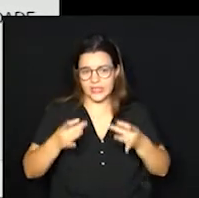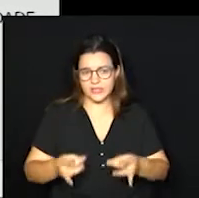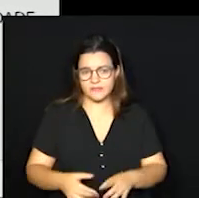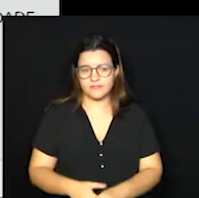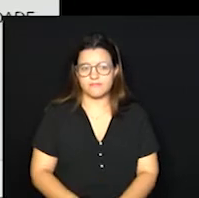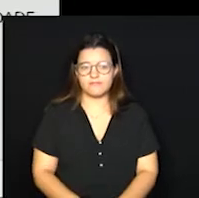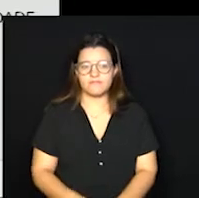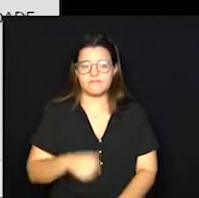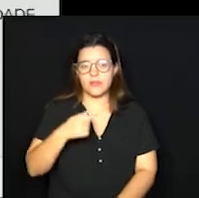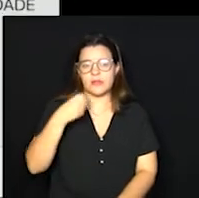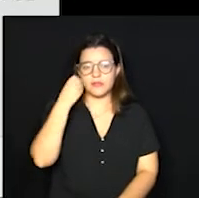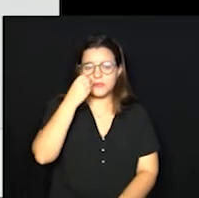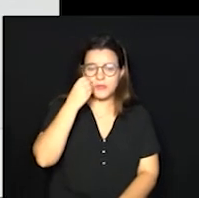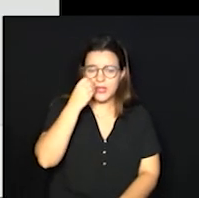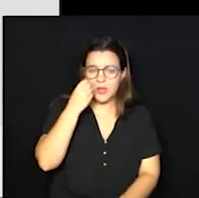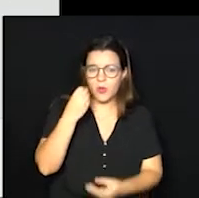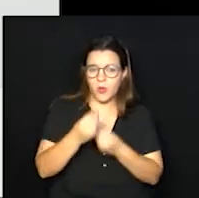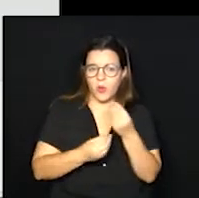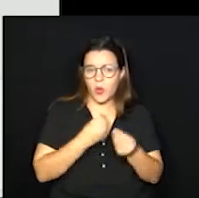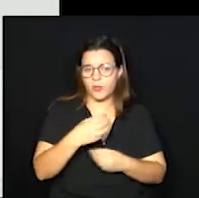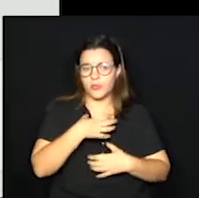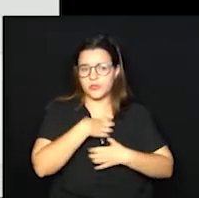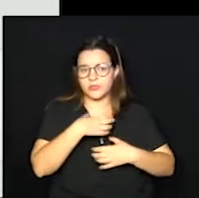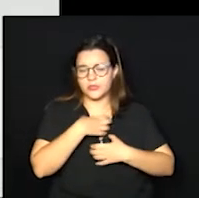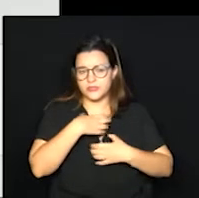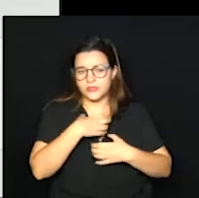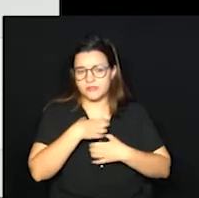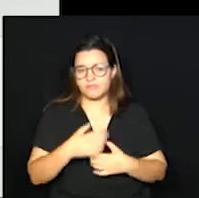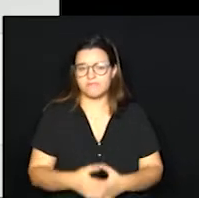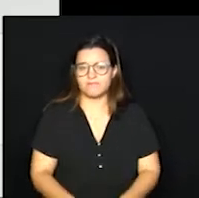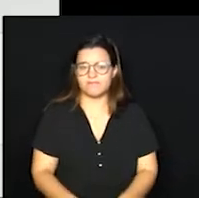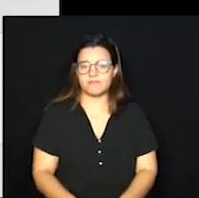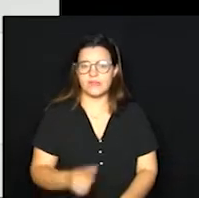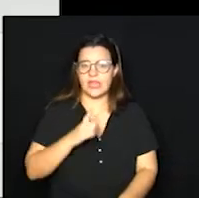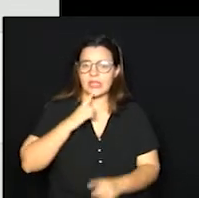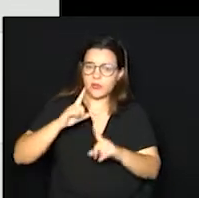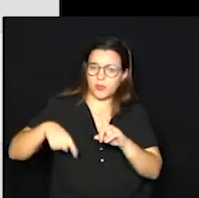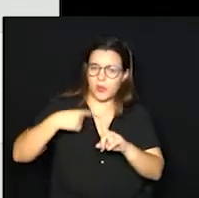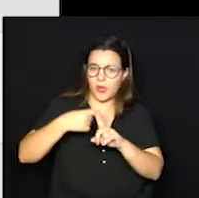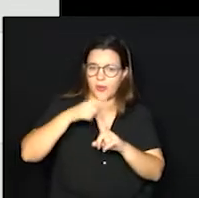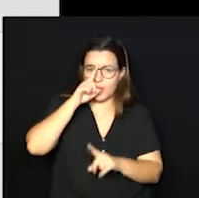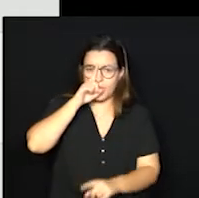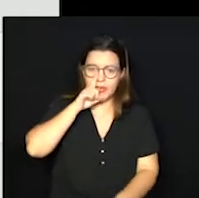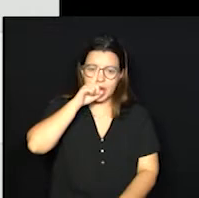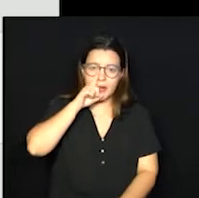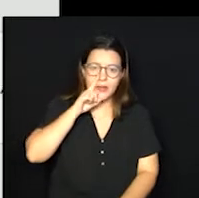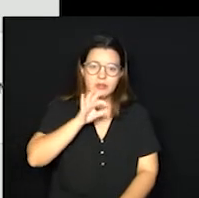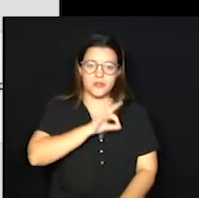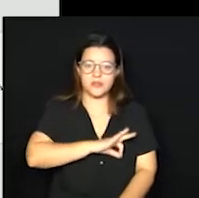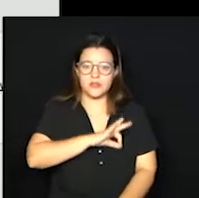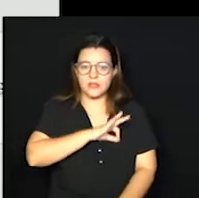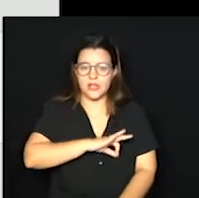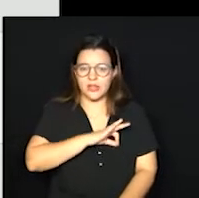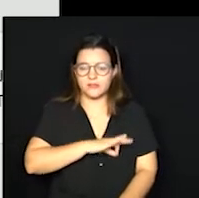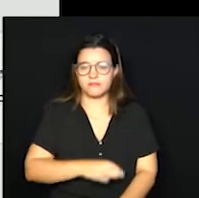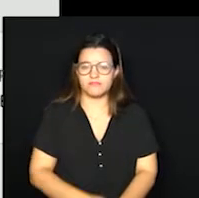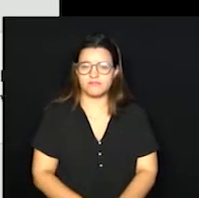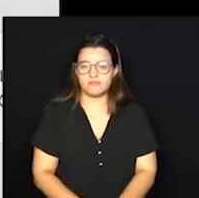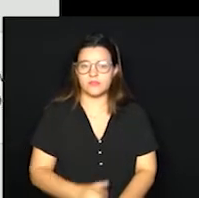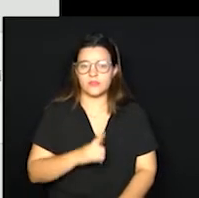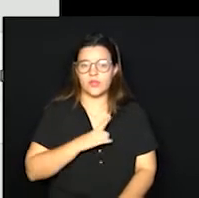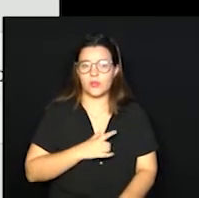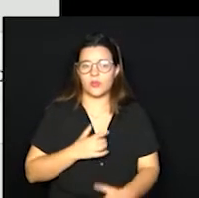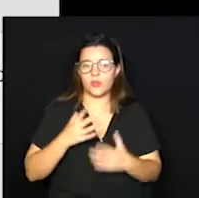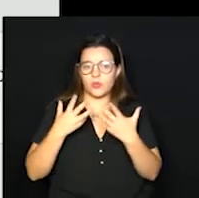tem que ter experiência, o que vai fazer. Tem o adicional de periculosidade no salário. Então, tem tudo